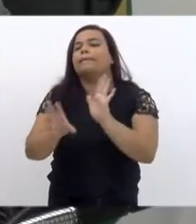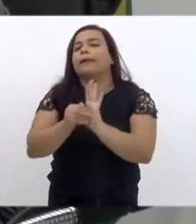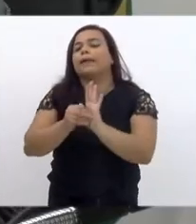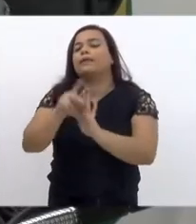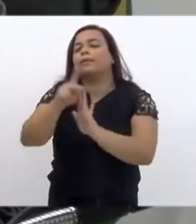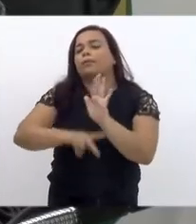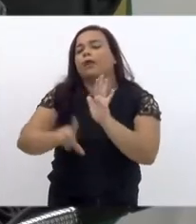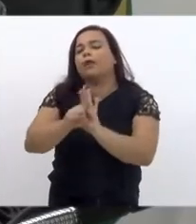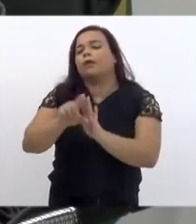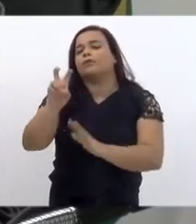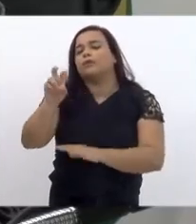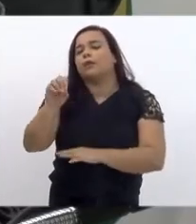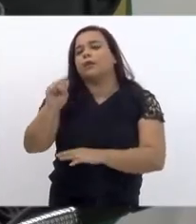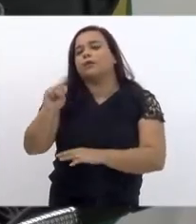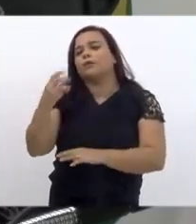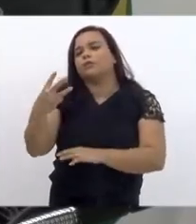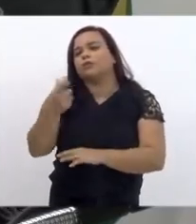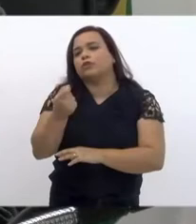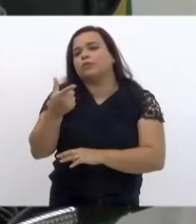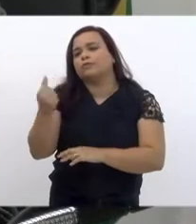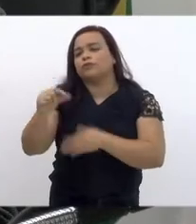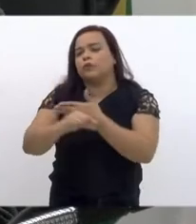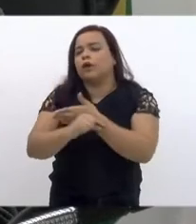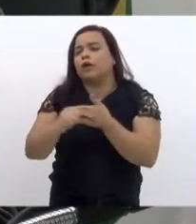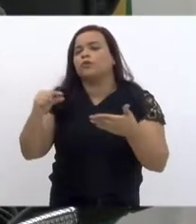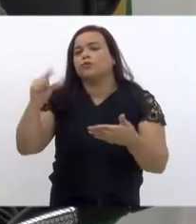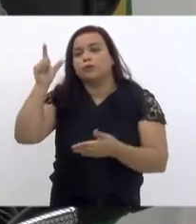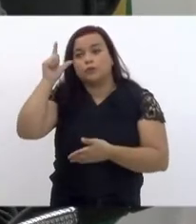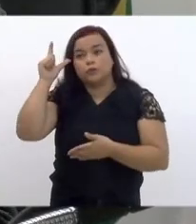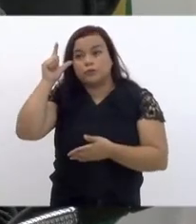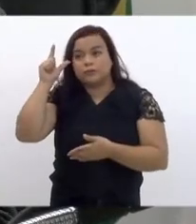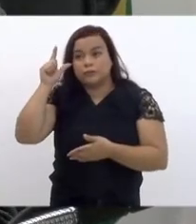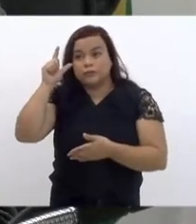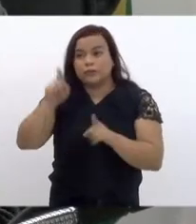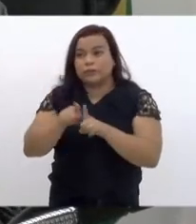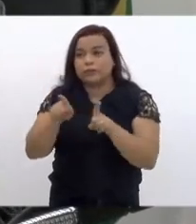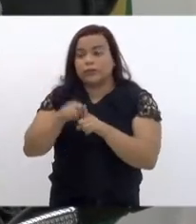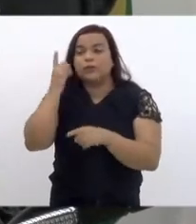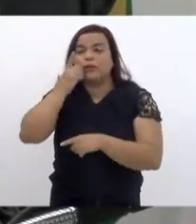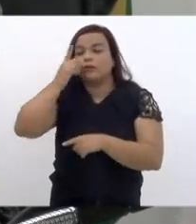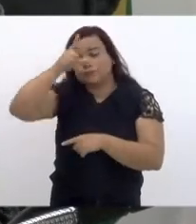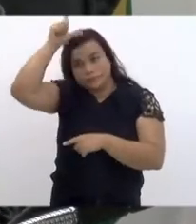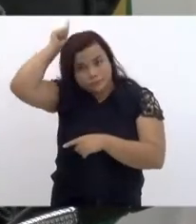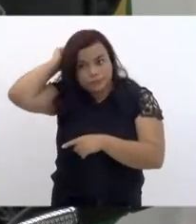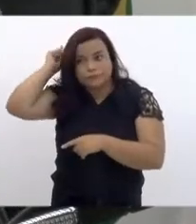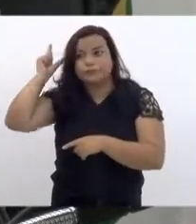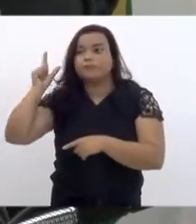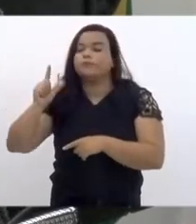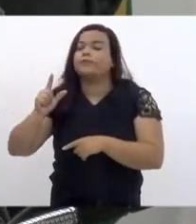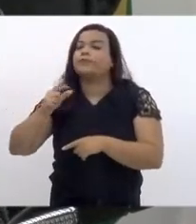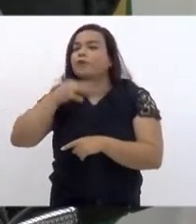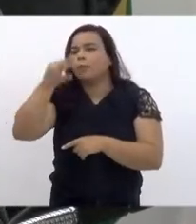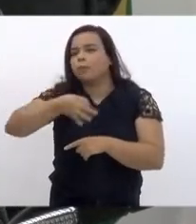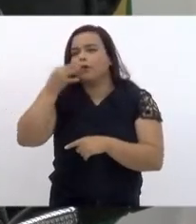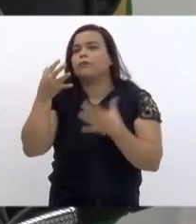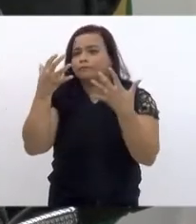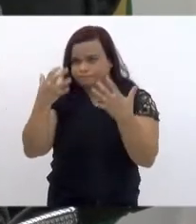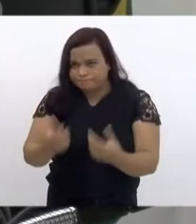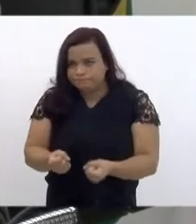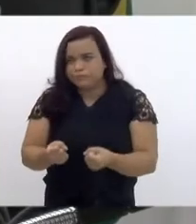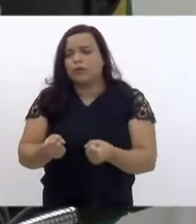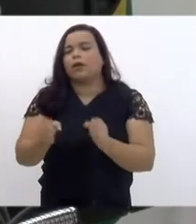583 de 2021, autoria do deputado Lucinho Luiz Paulo. O parecer é favorável às emendas 3, 4 e